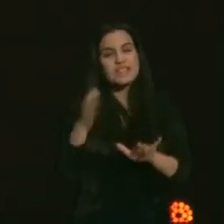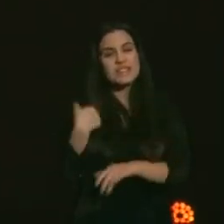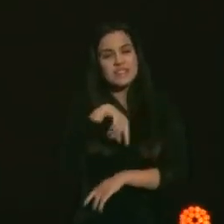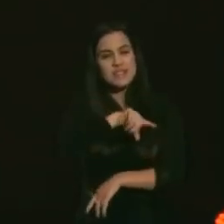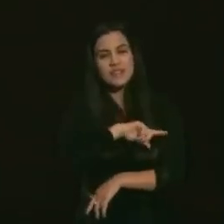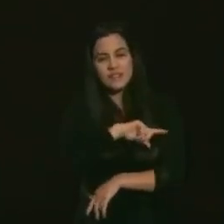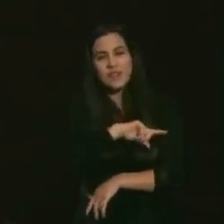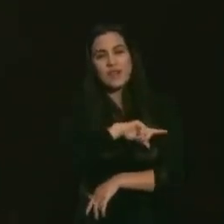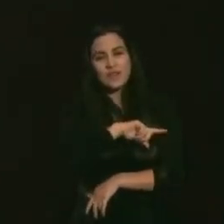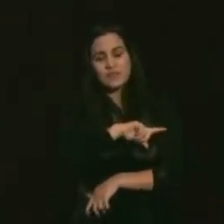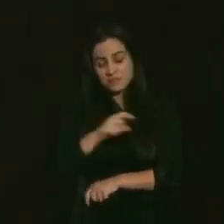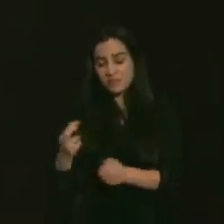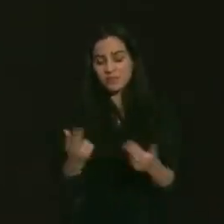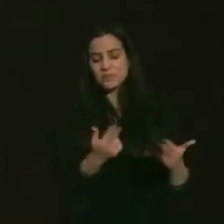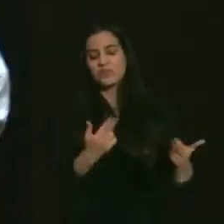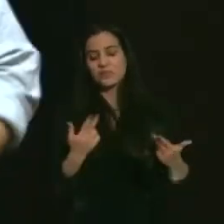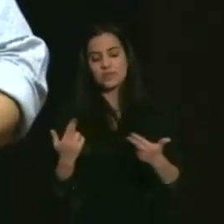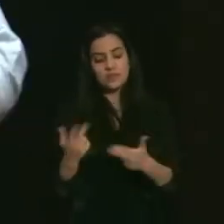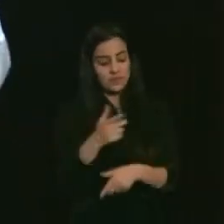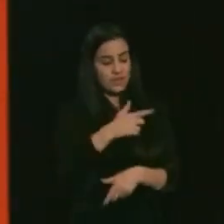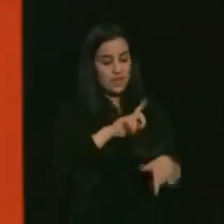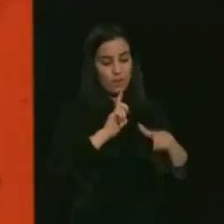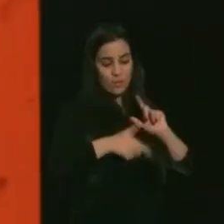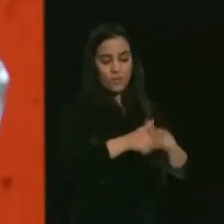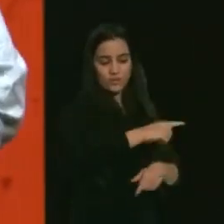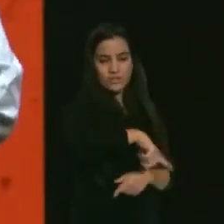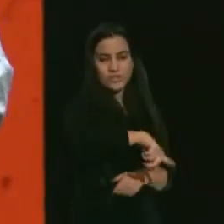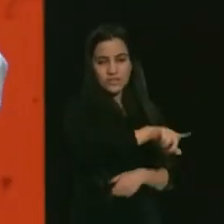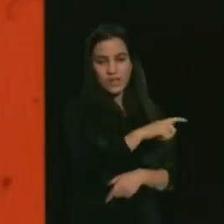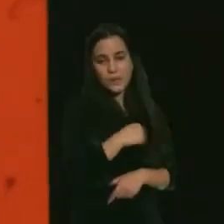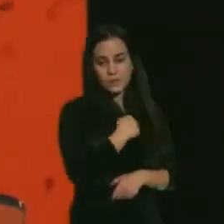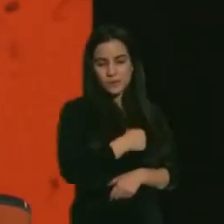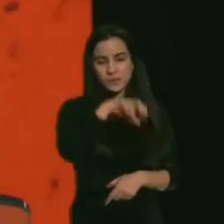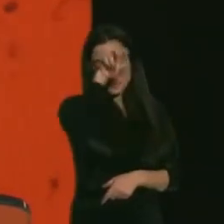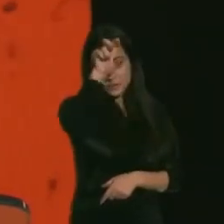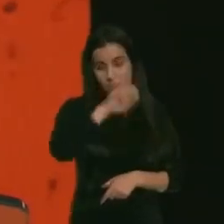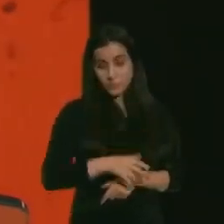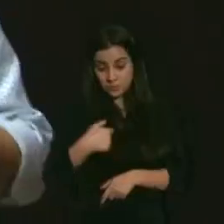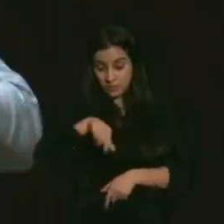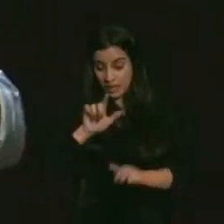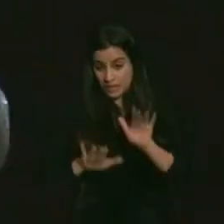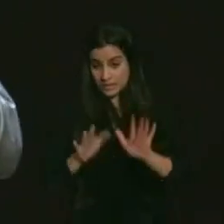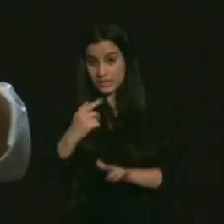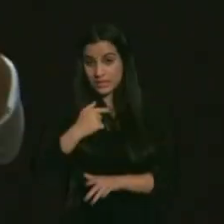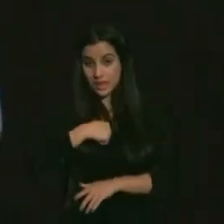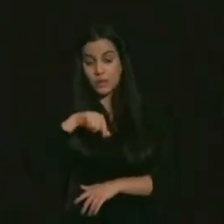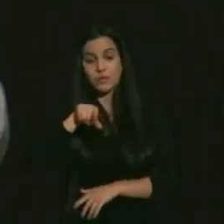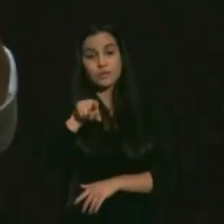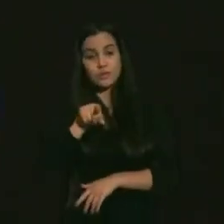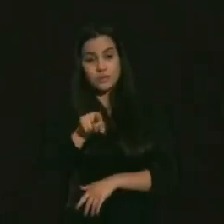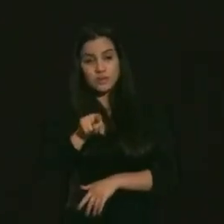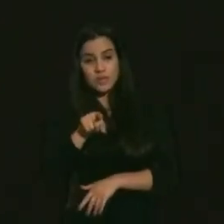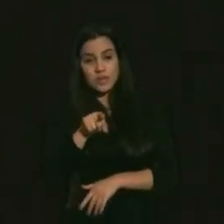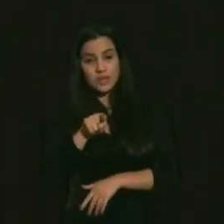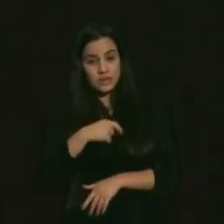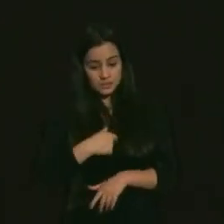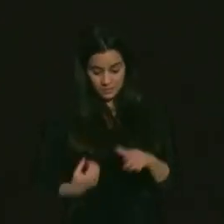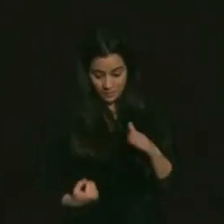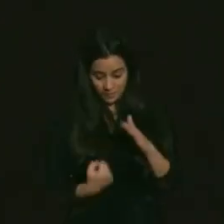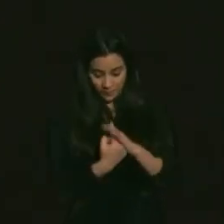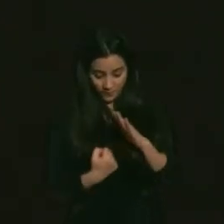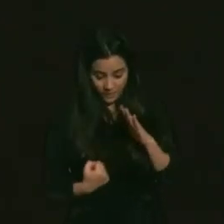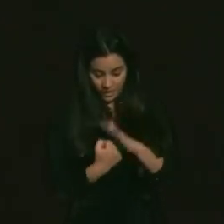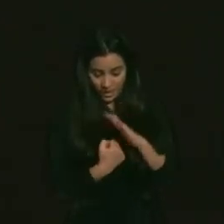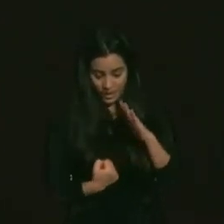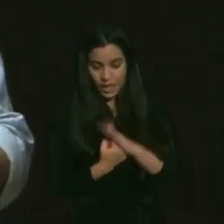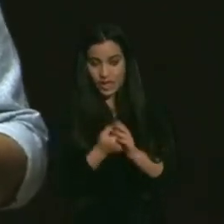fazemos o mesmo. Muitas vezes eu e você alimentamos no nosso interior